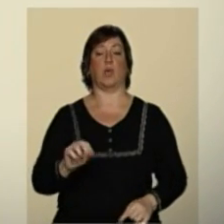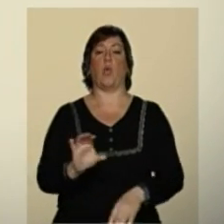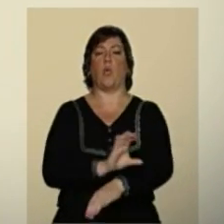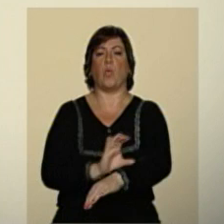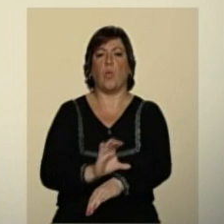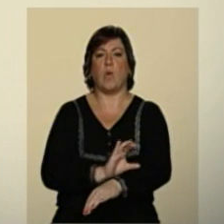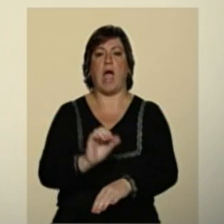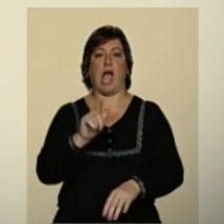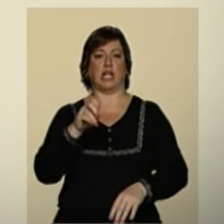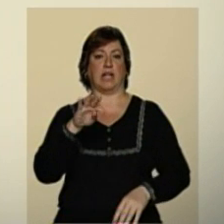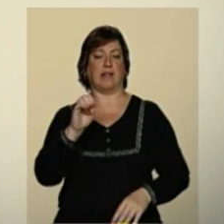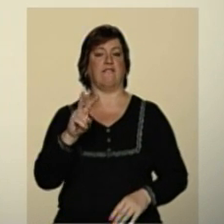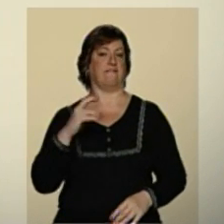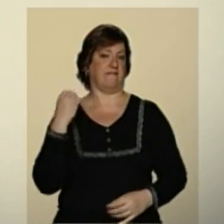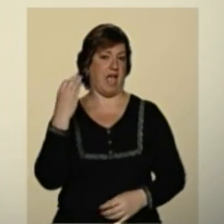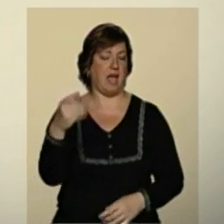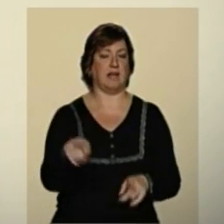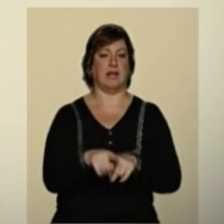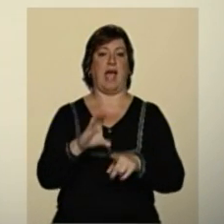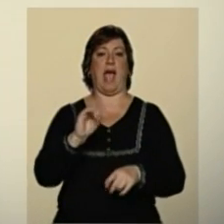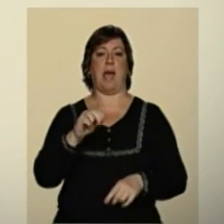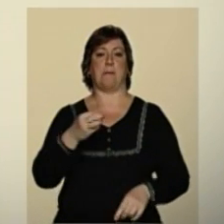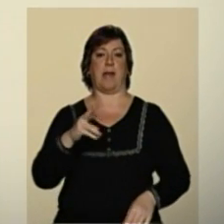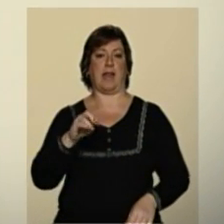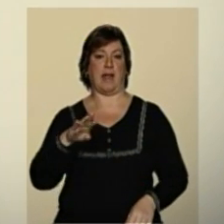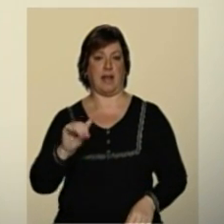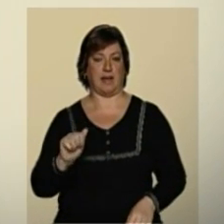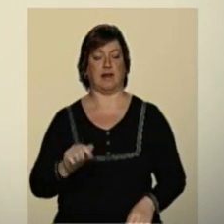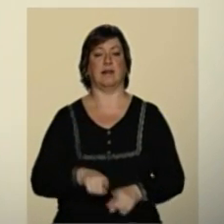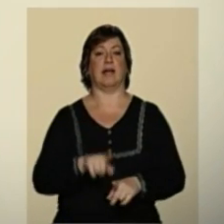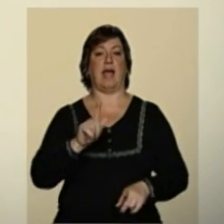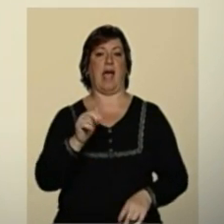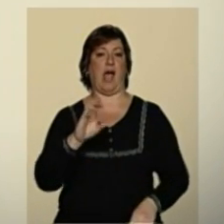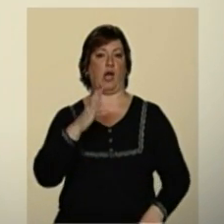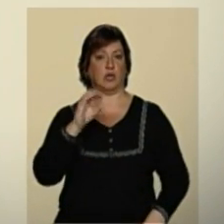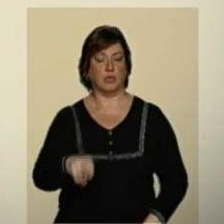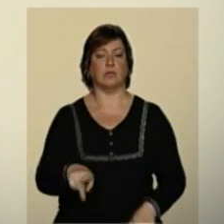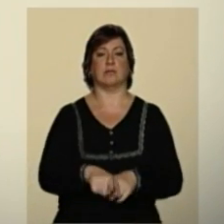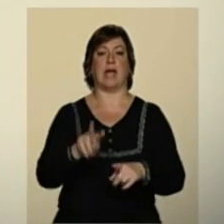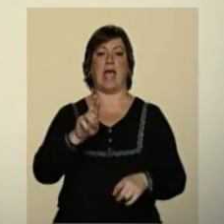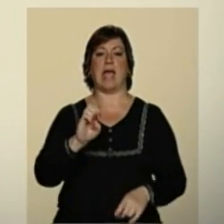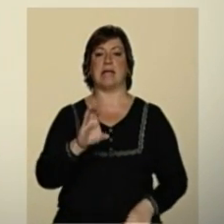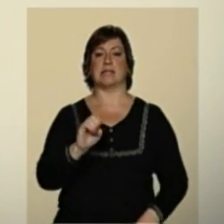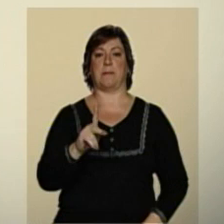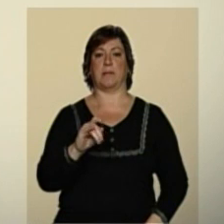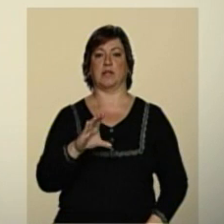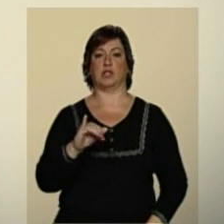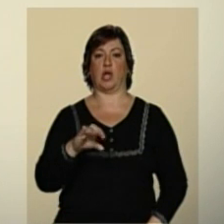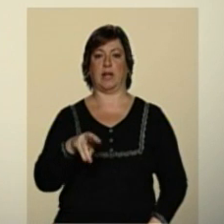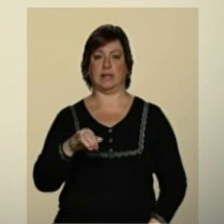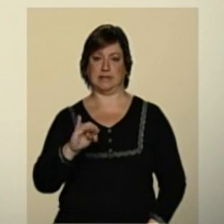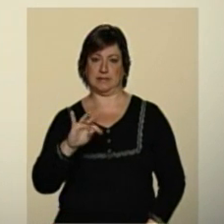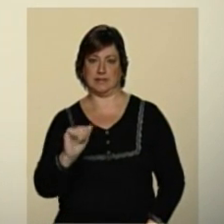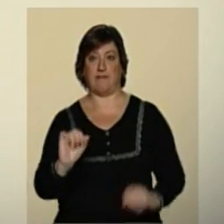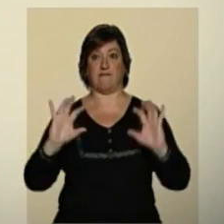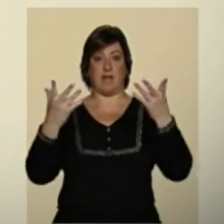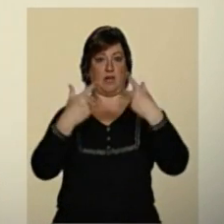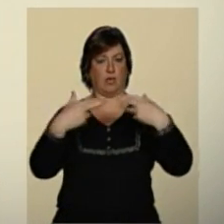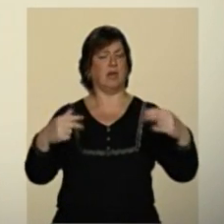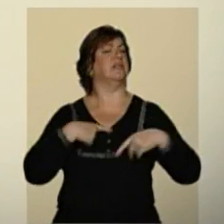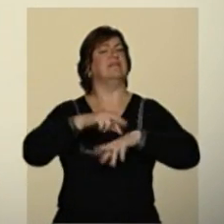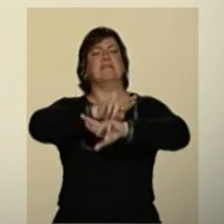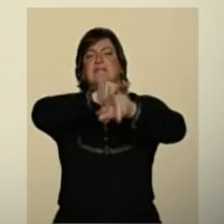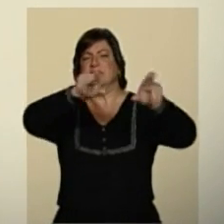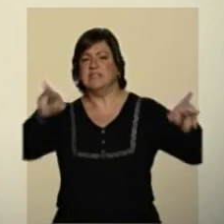agentes de viagem camareira garçom recepcionista de eventos além de várias outras profissões que